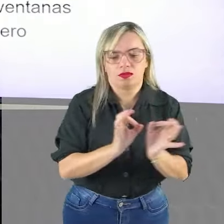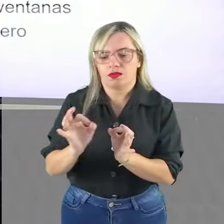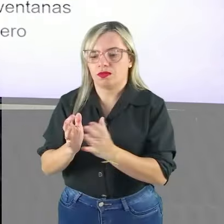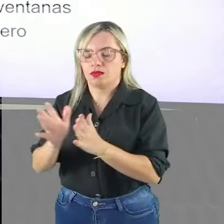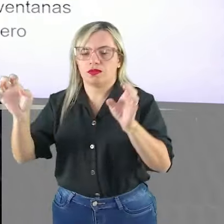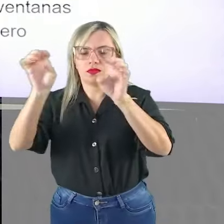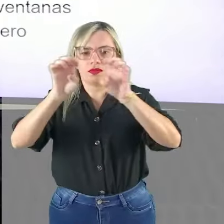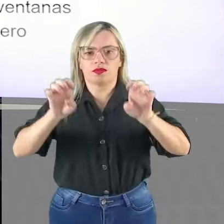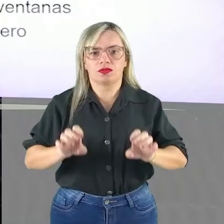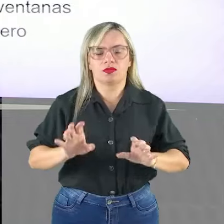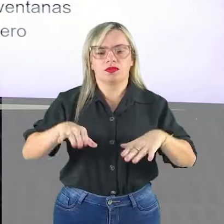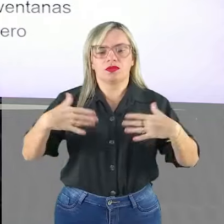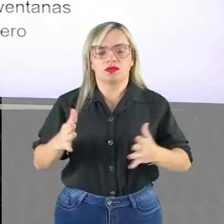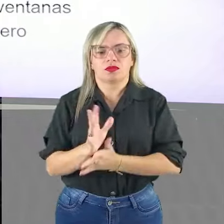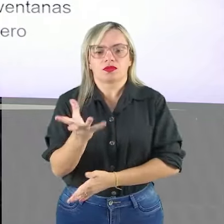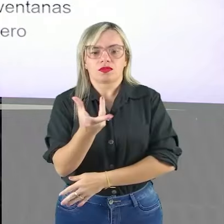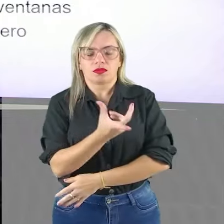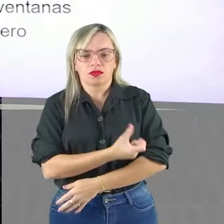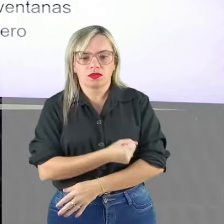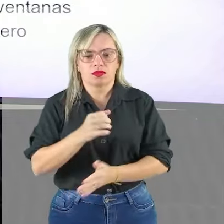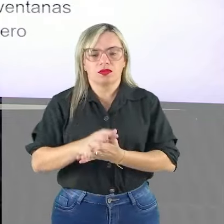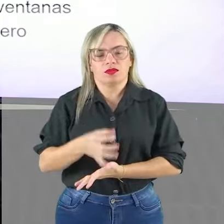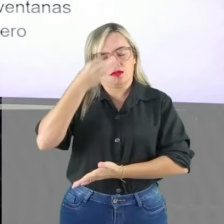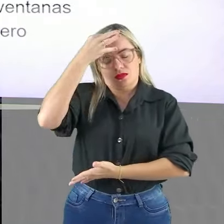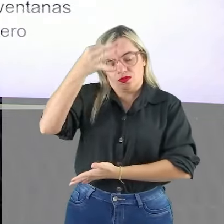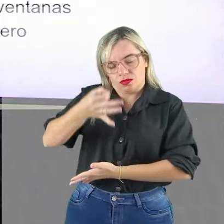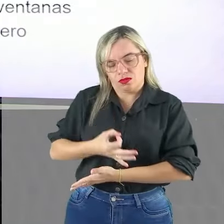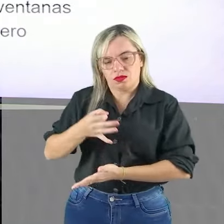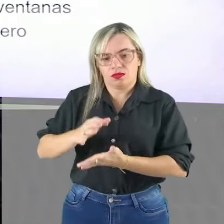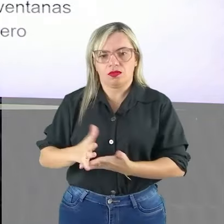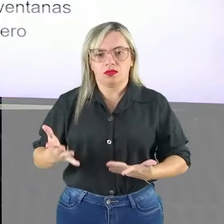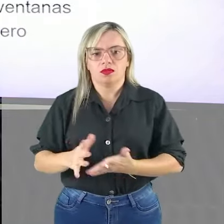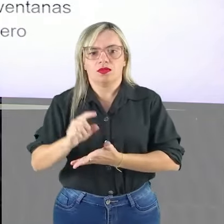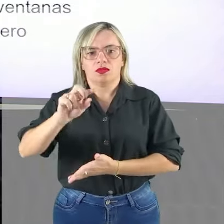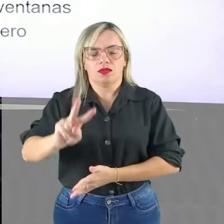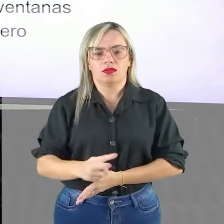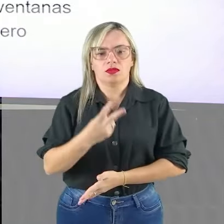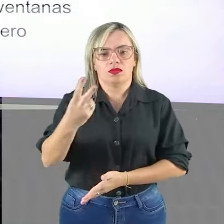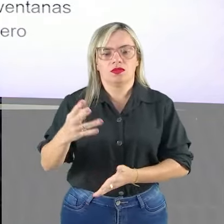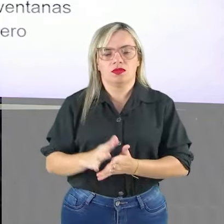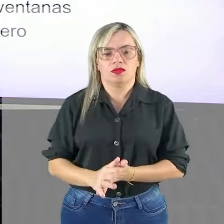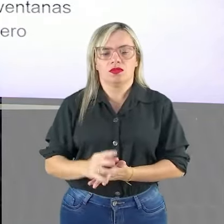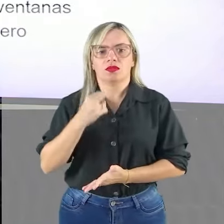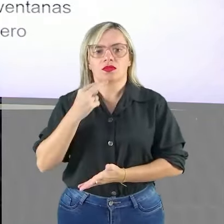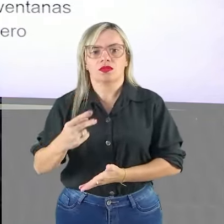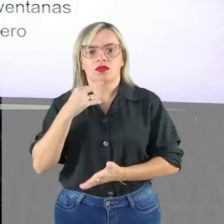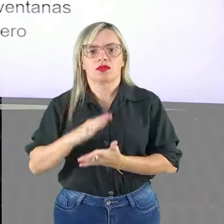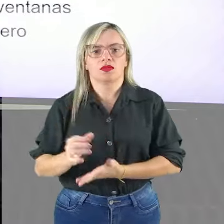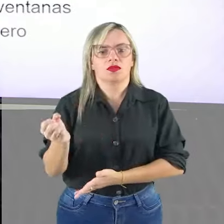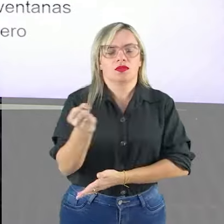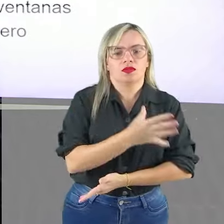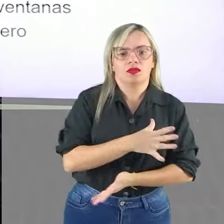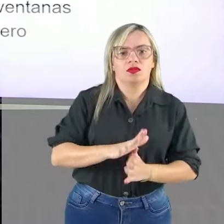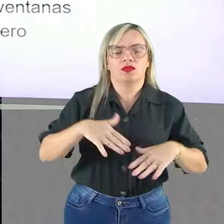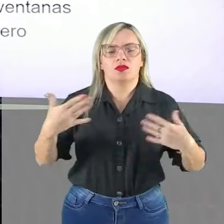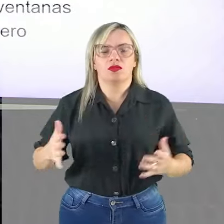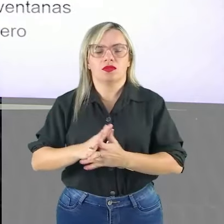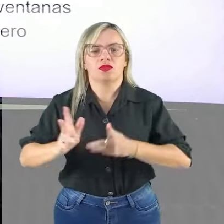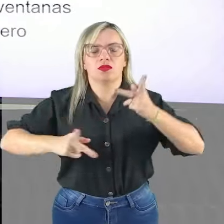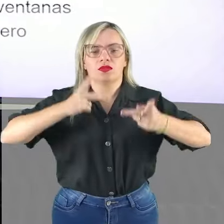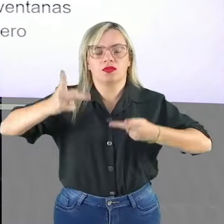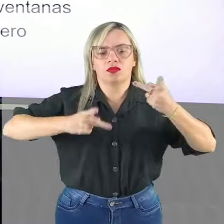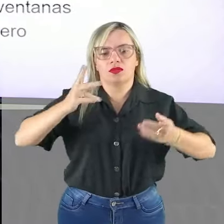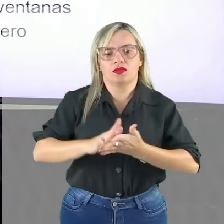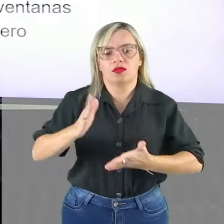estrutura tá dentro dessas habilidades que é a competência dois que envolve a língua estrangeira moderna Tá bom então quando a gente fala de